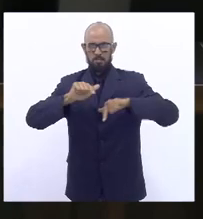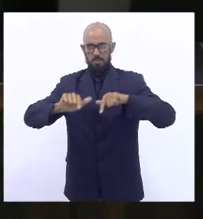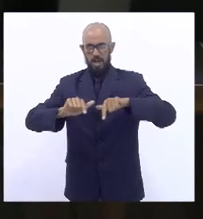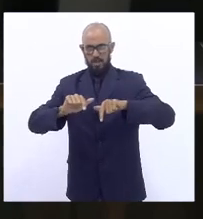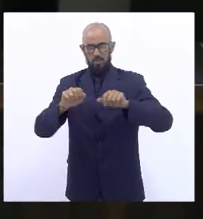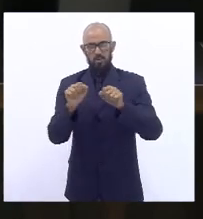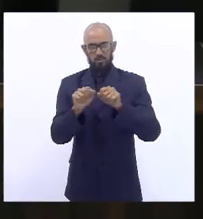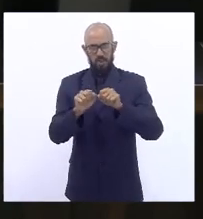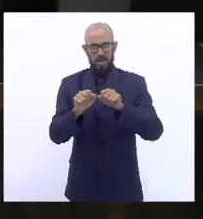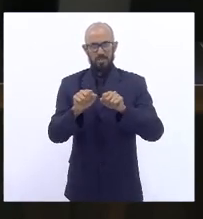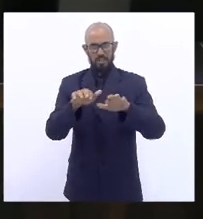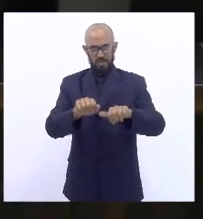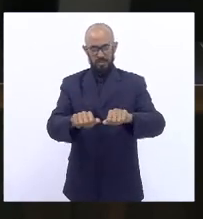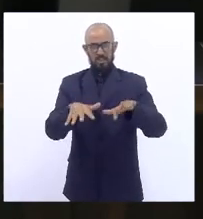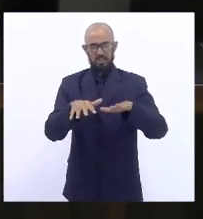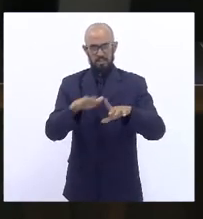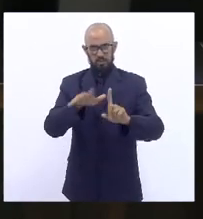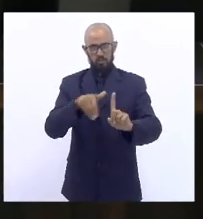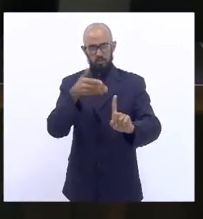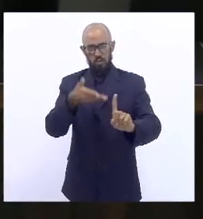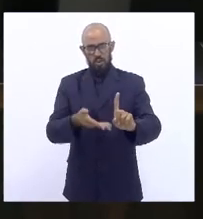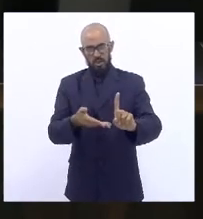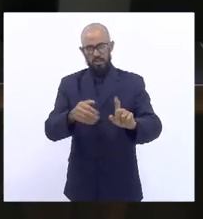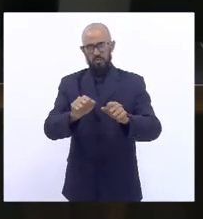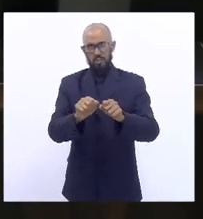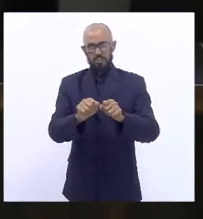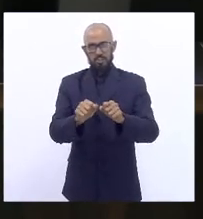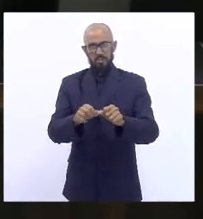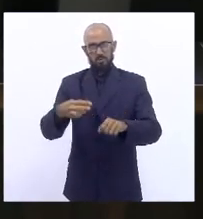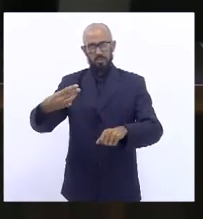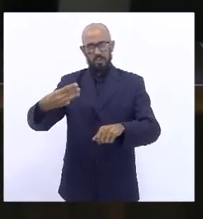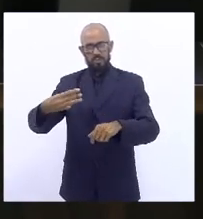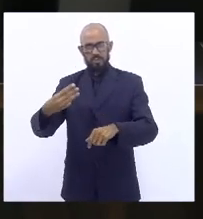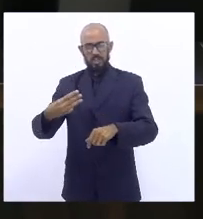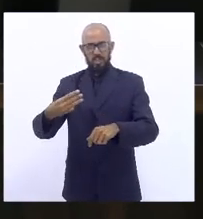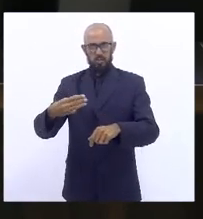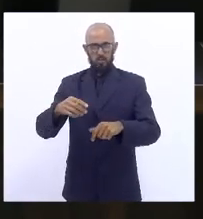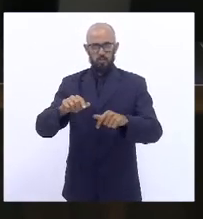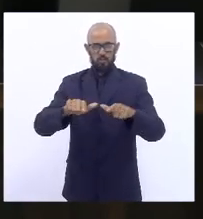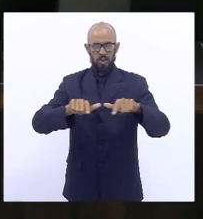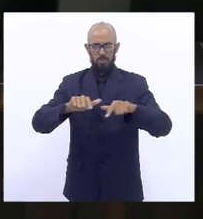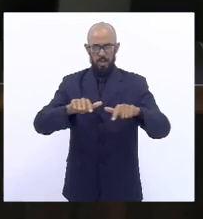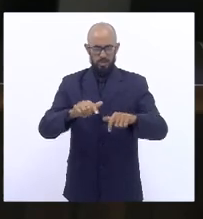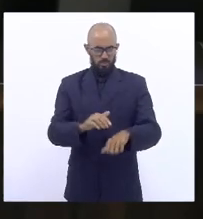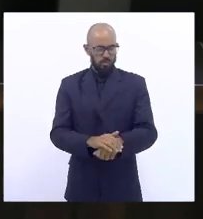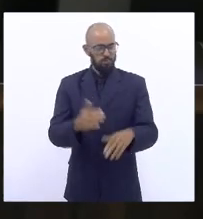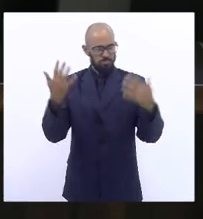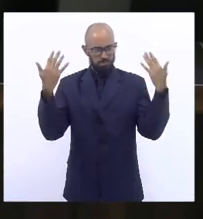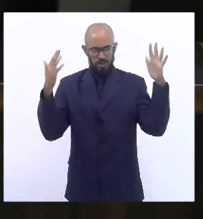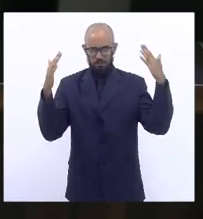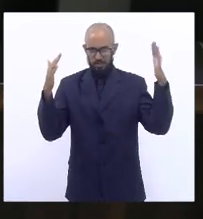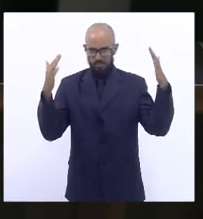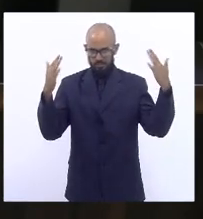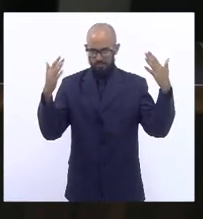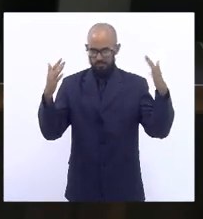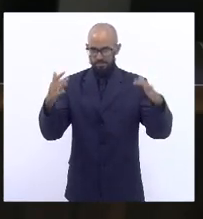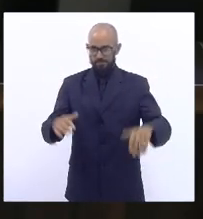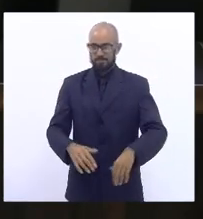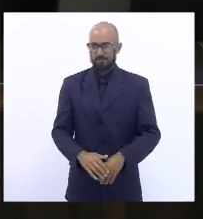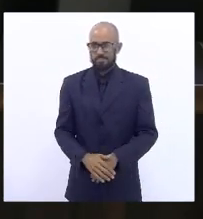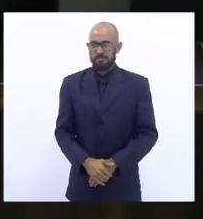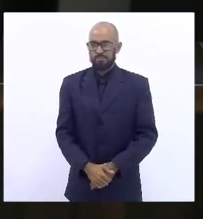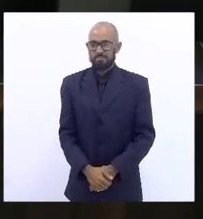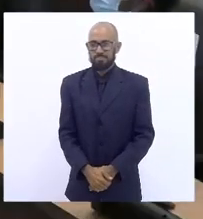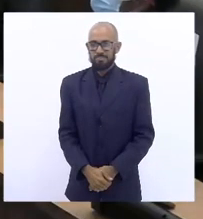viabilizam esta sessão solene, fazendo um terceiro turno de trabalho no dia de hoje. Peço uma salva de palmas para servidores e servidoras da